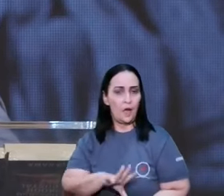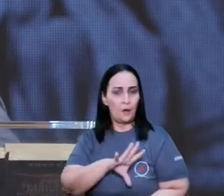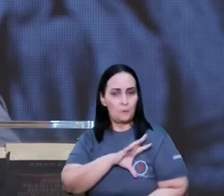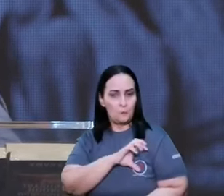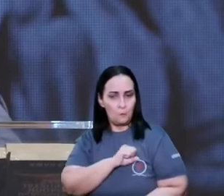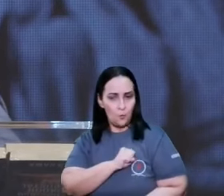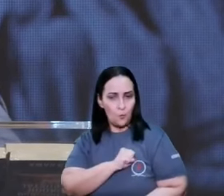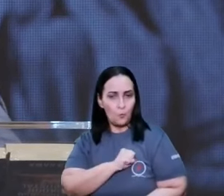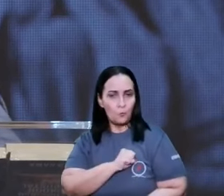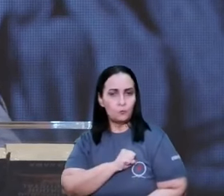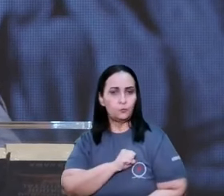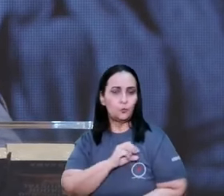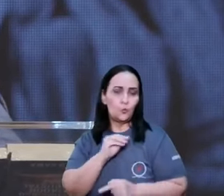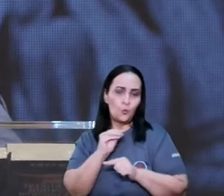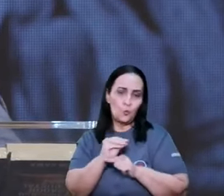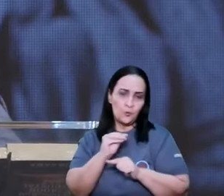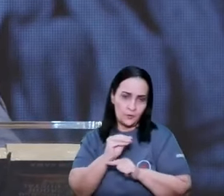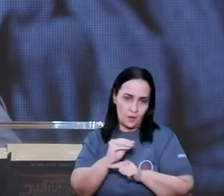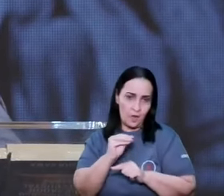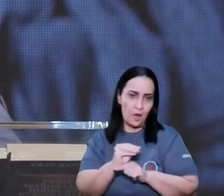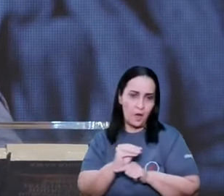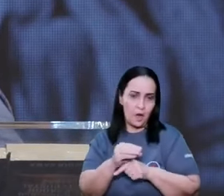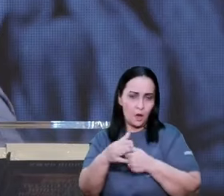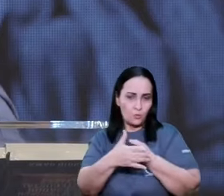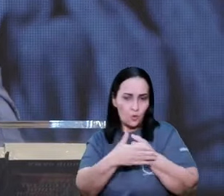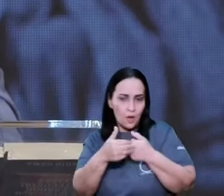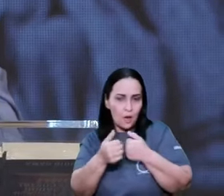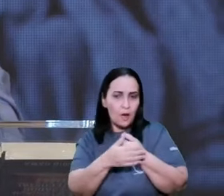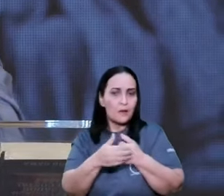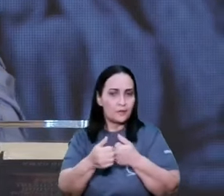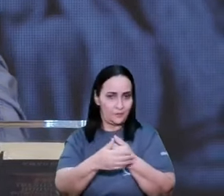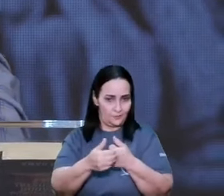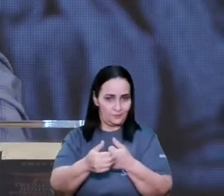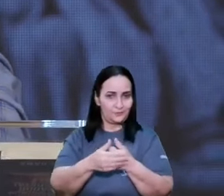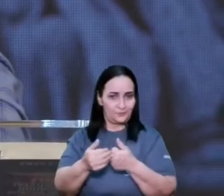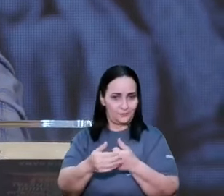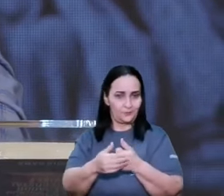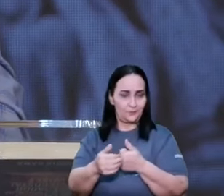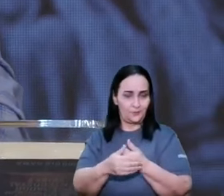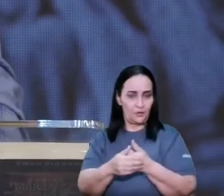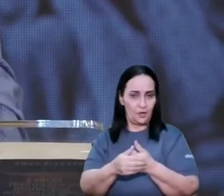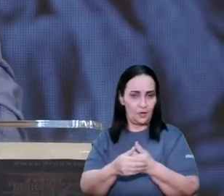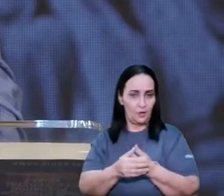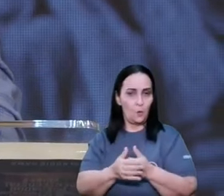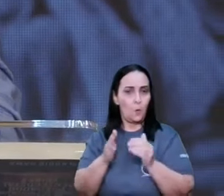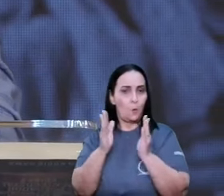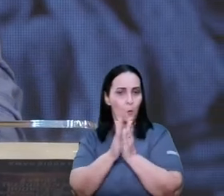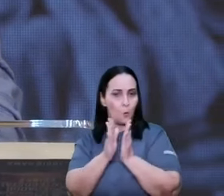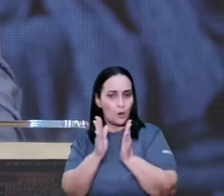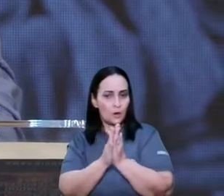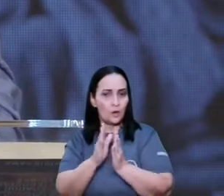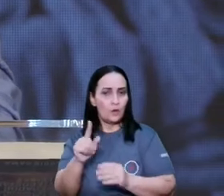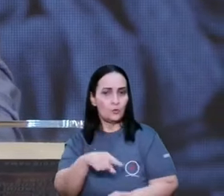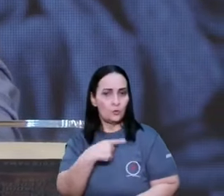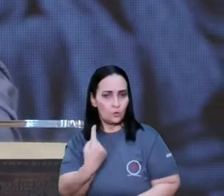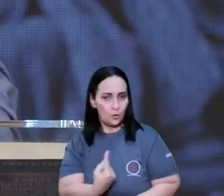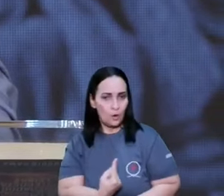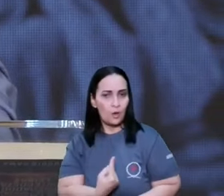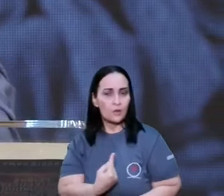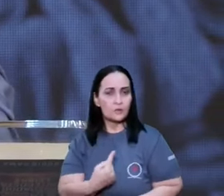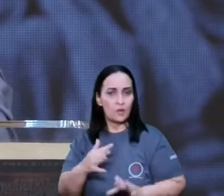pelo sentimento de família e pela demonstração de amor Cristão orando por nós ah